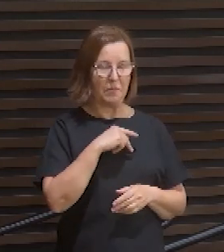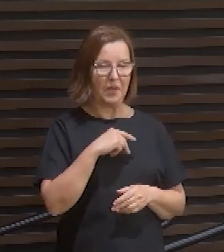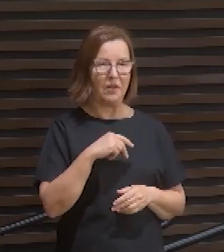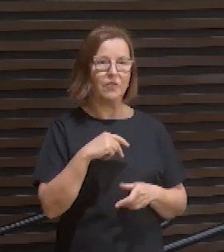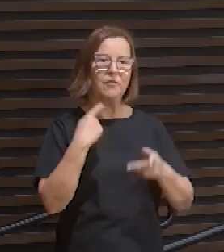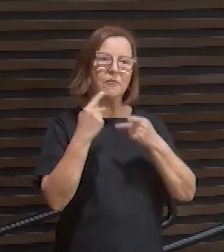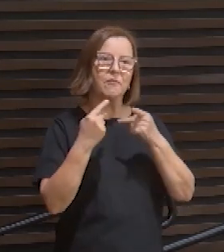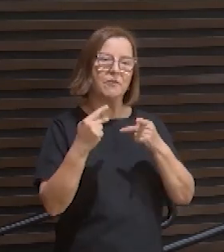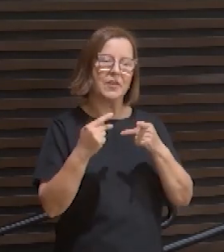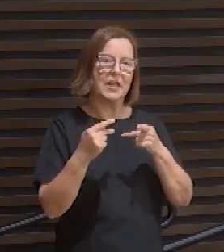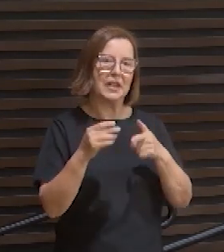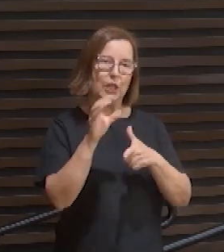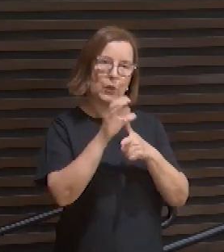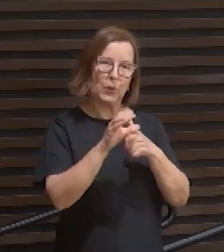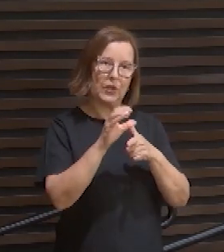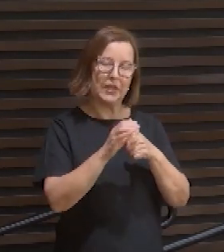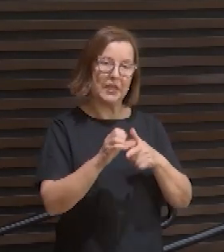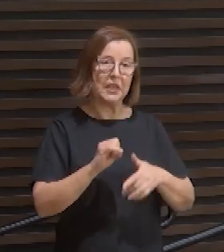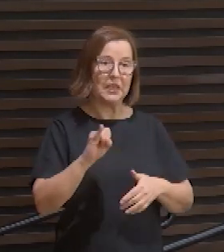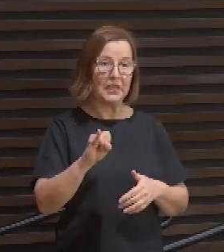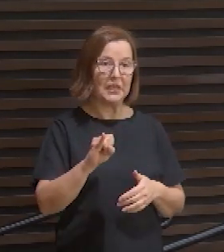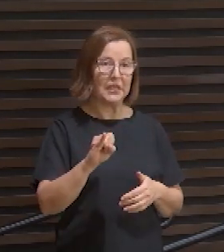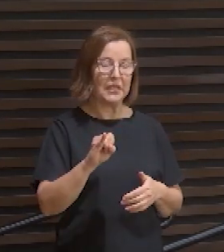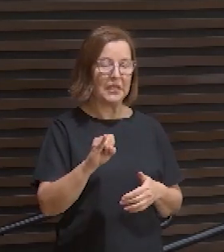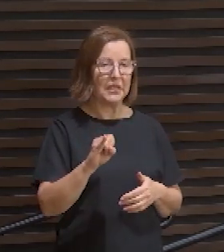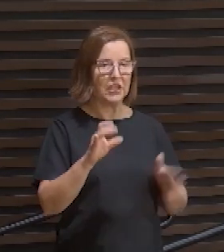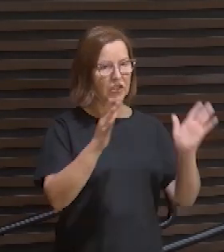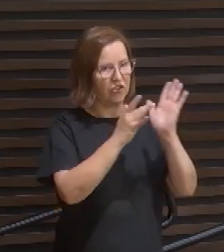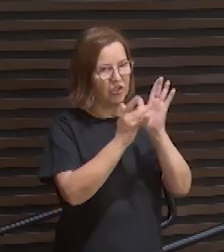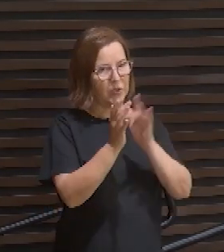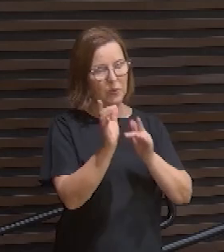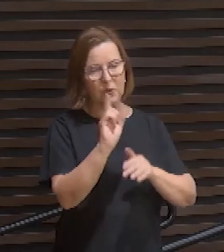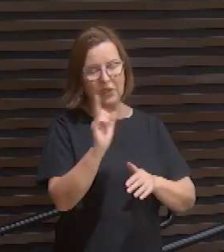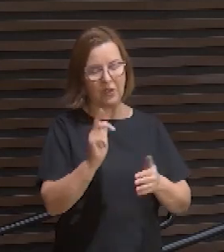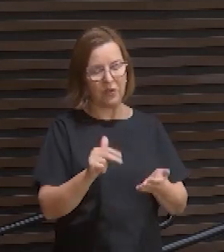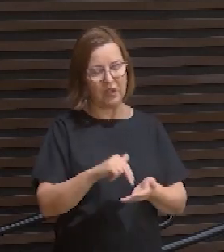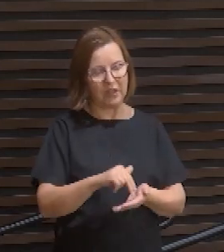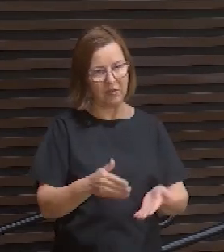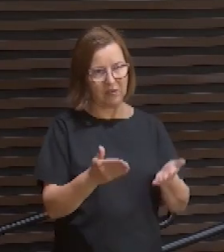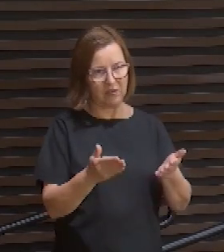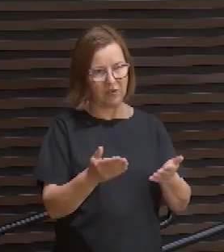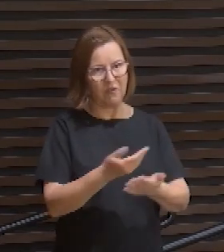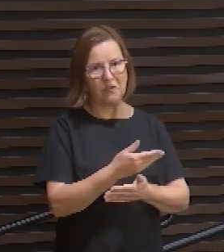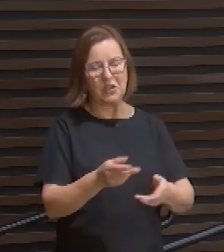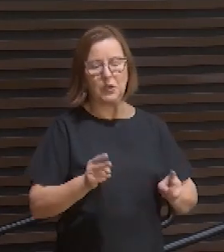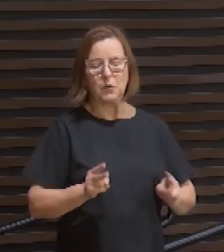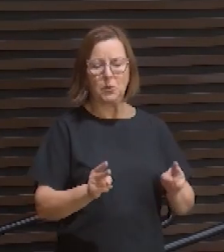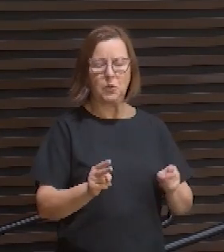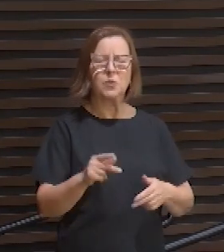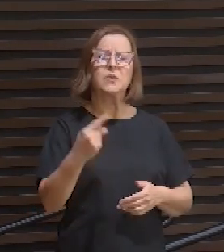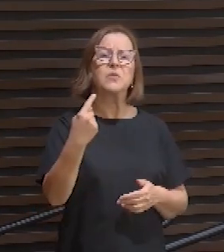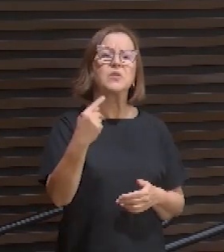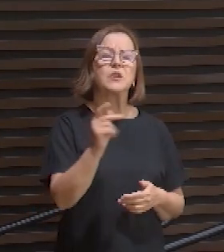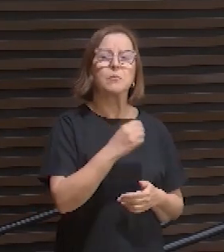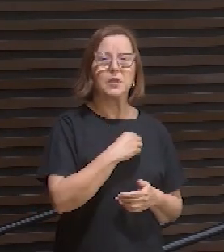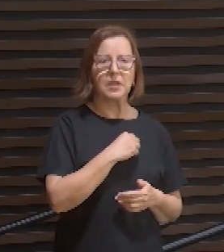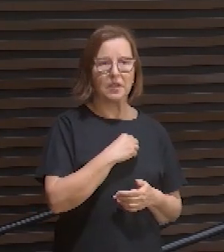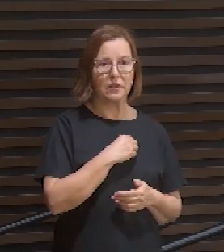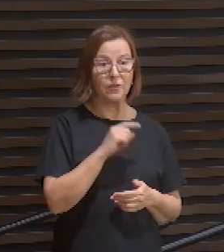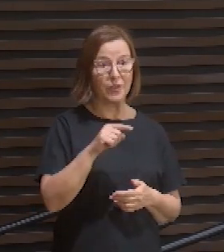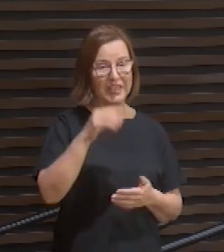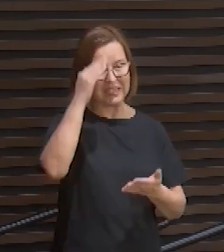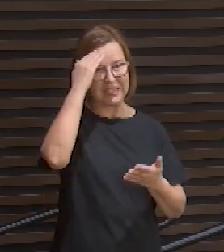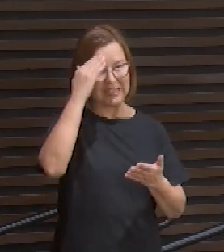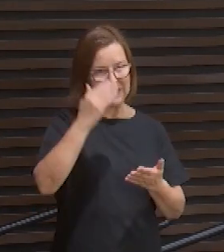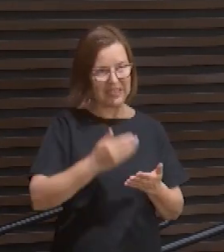texto, que se ele não ressuscitou, ainda permaneceis nos vossos pecados. Você que crê e